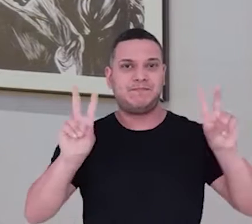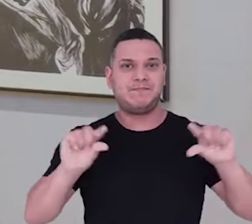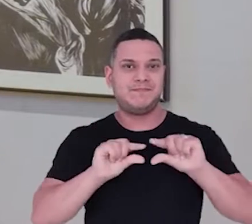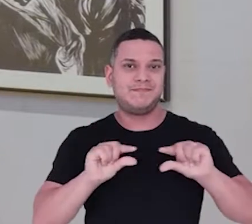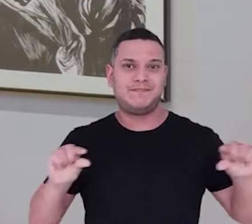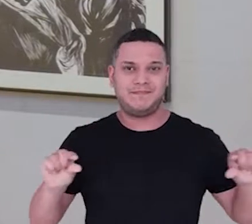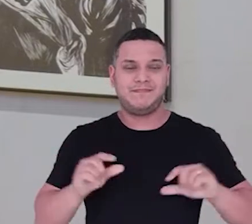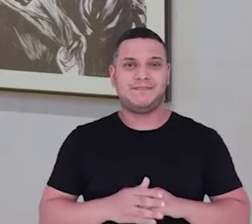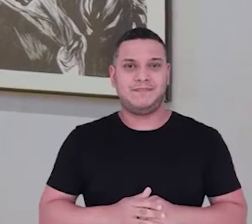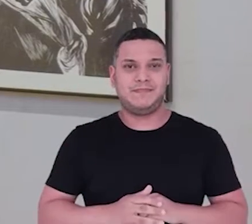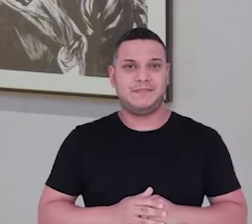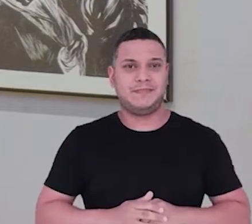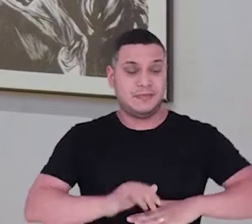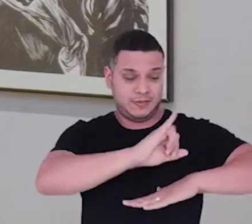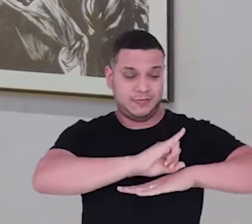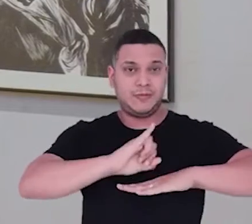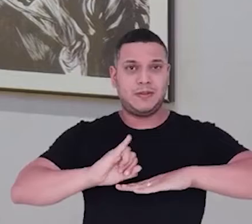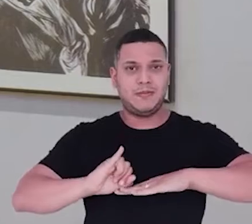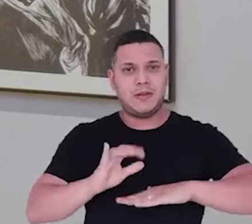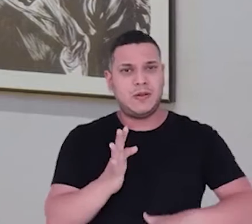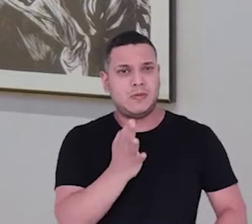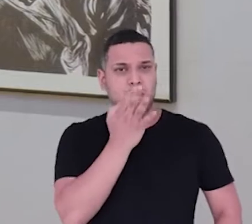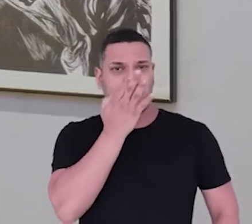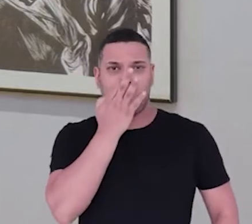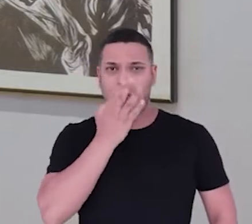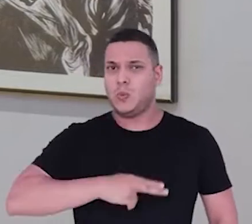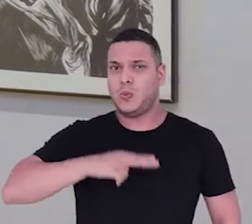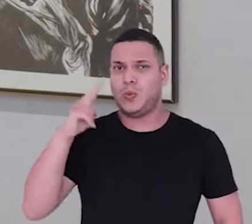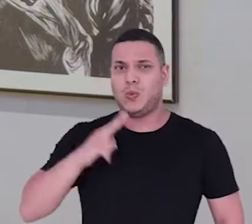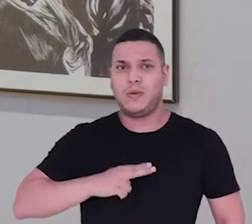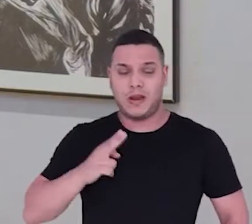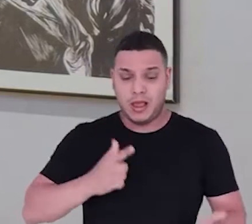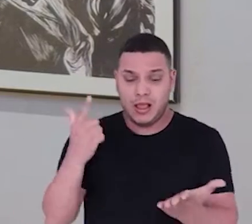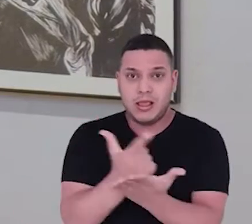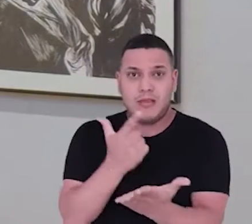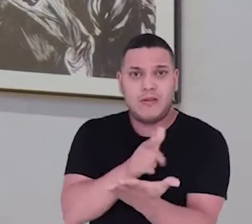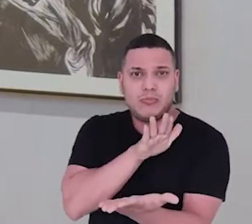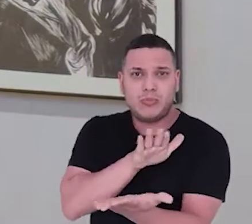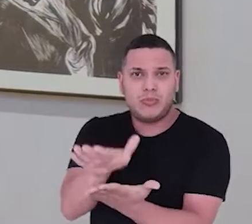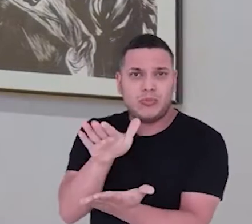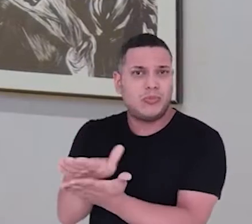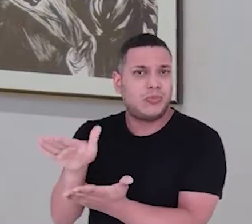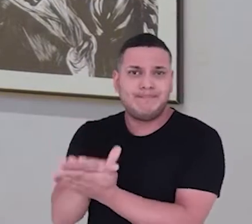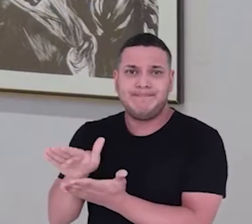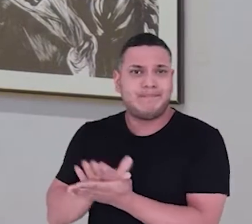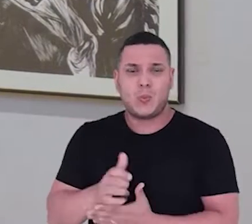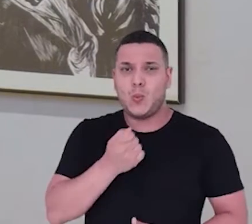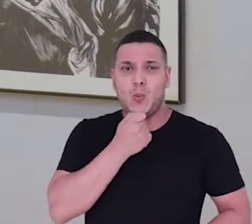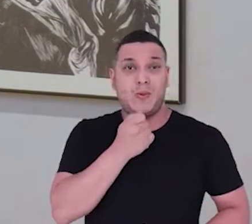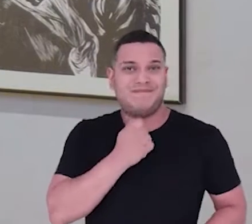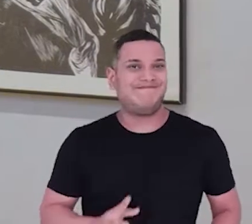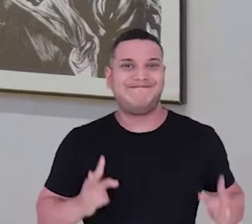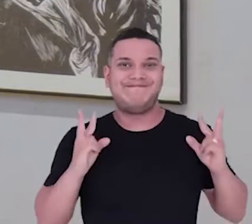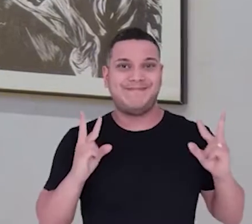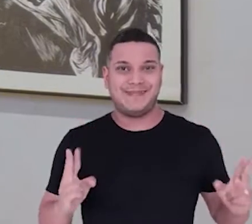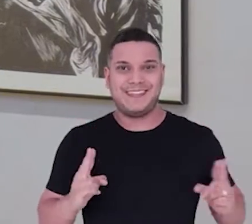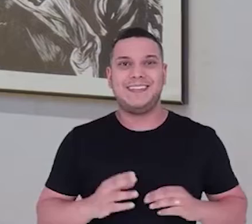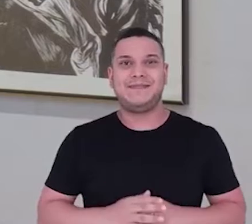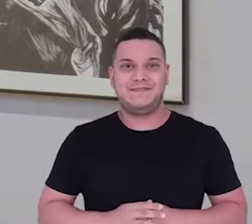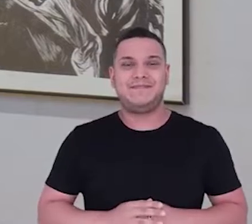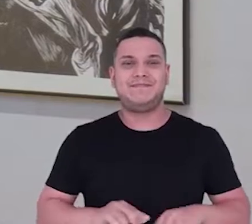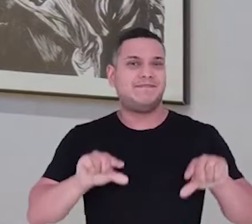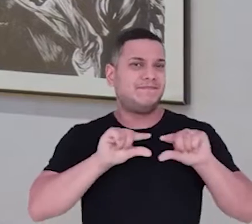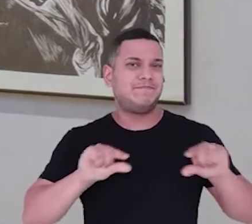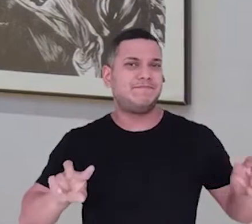é a seguinte: uma obra nunca vista é como um livro nunca publicado. E eu acho que essa fala,